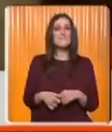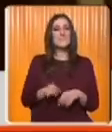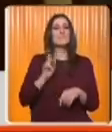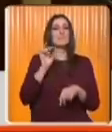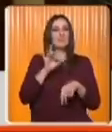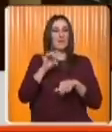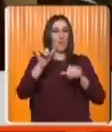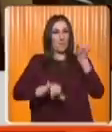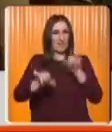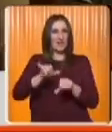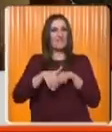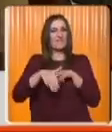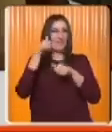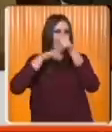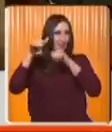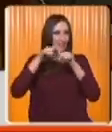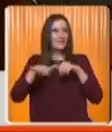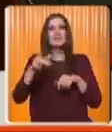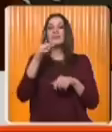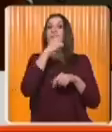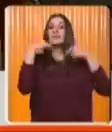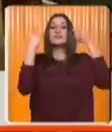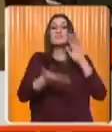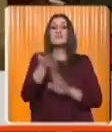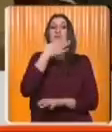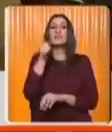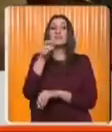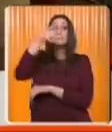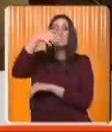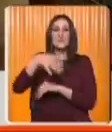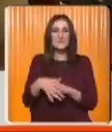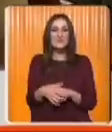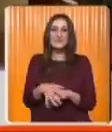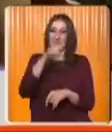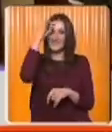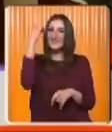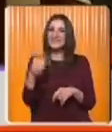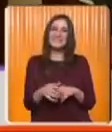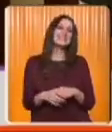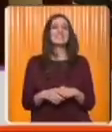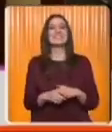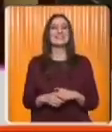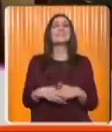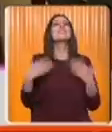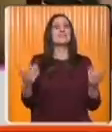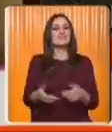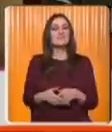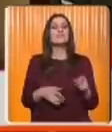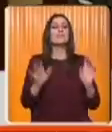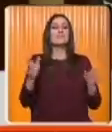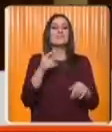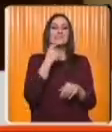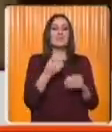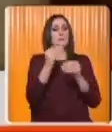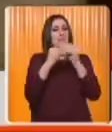ser operada e vai ficar com um sorriso para sempre mais bonito ainda que o teu. O que é difícil. Pois. Então, o que é que ela